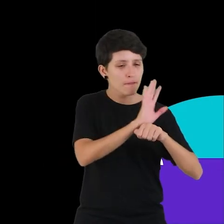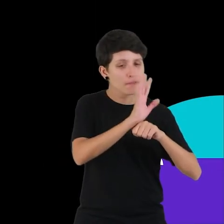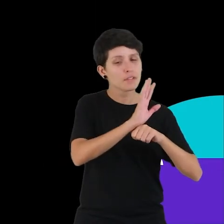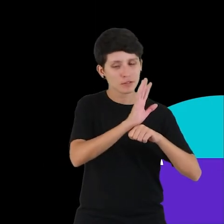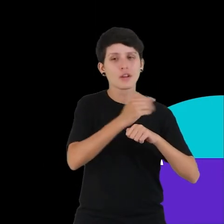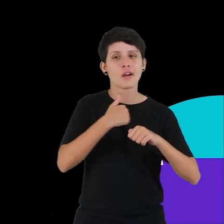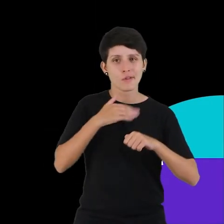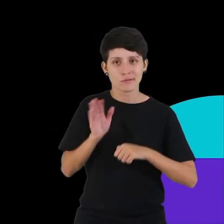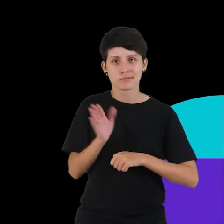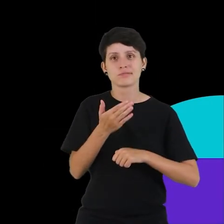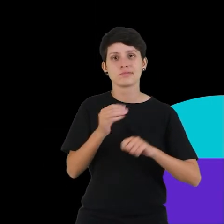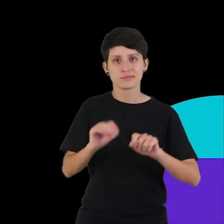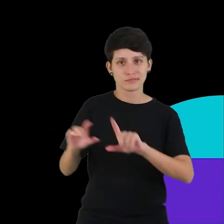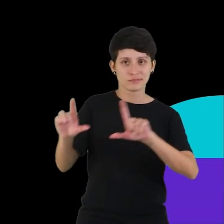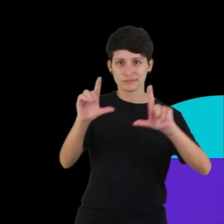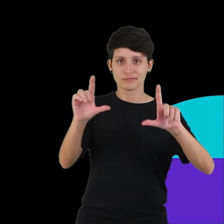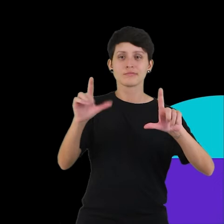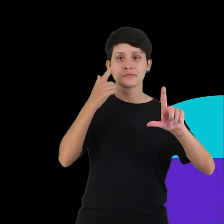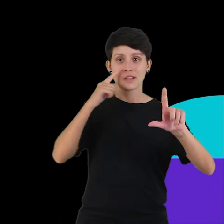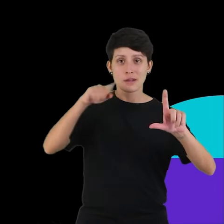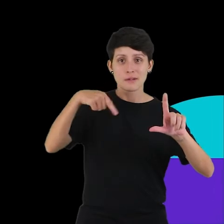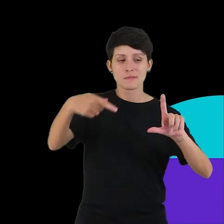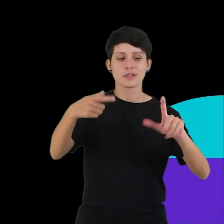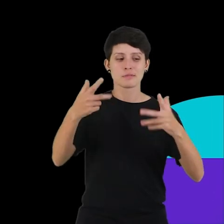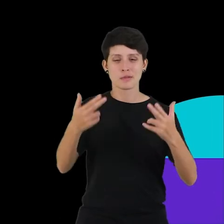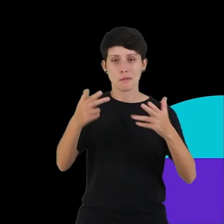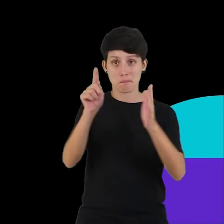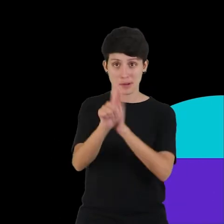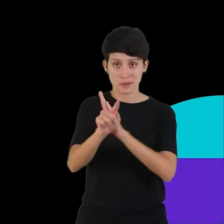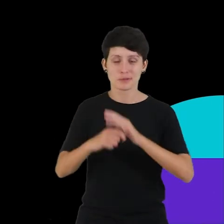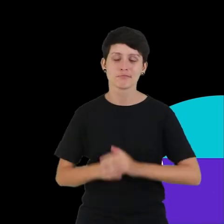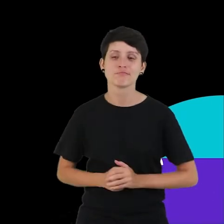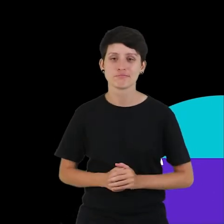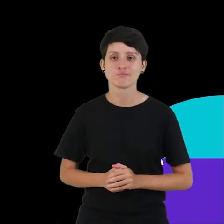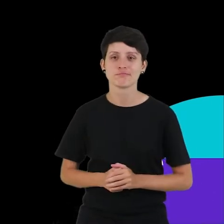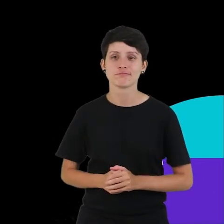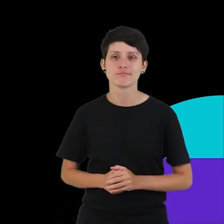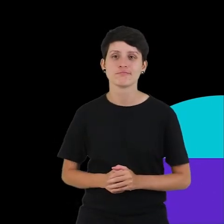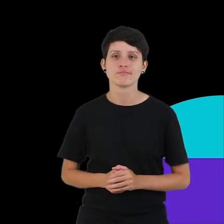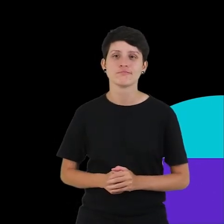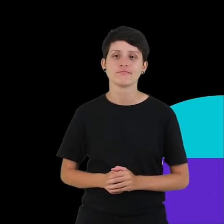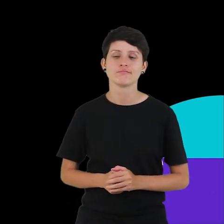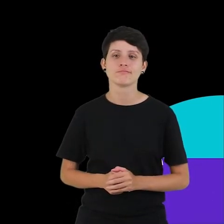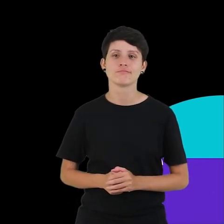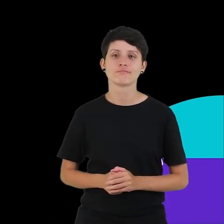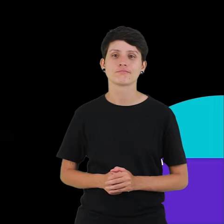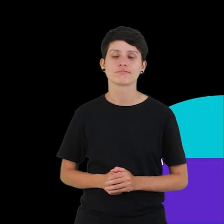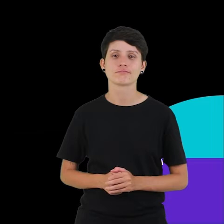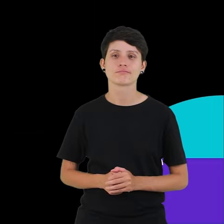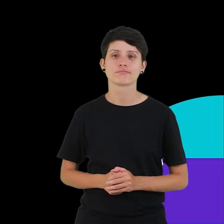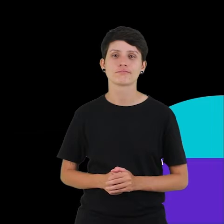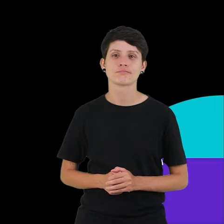foi uma das vendedoras top, assim, né, do ano desse vídeo e ganhou uma viagem de cruzeiro ali, acho que tinha o show do Roberto Carlos e